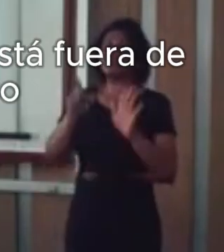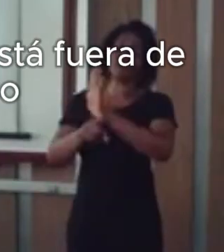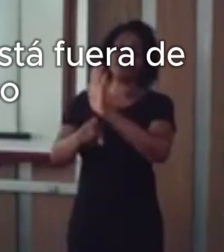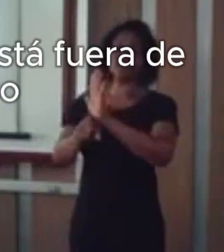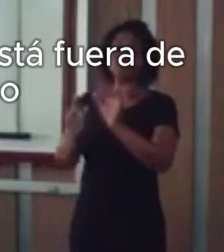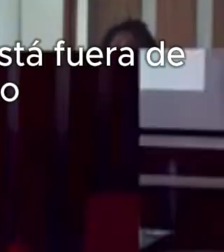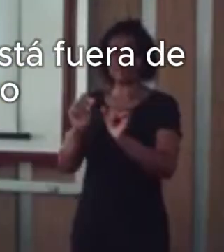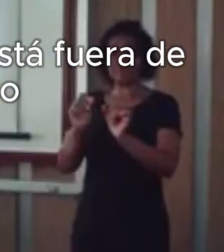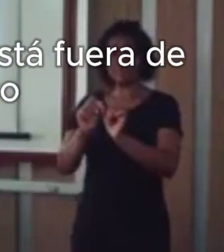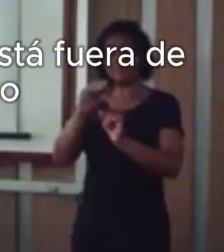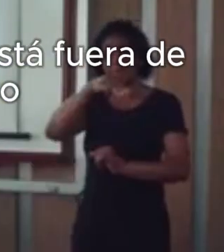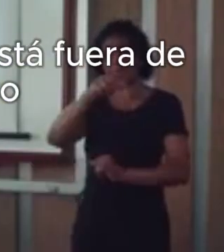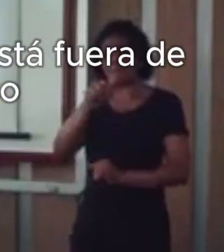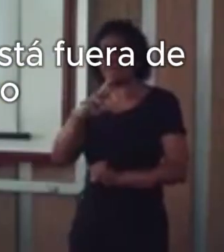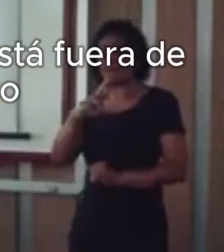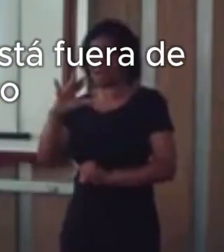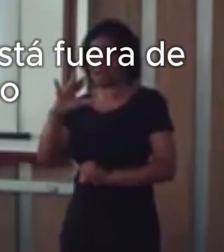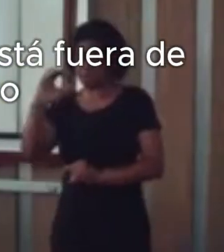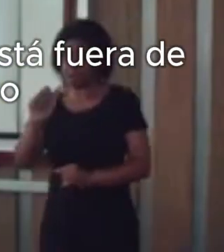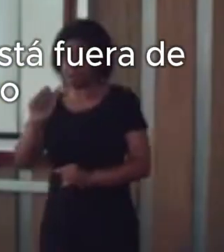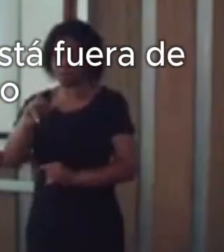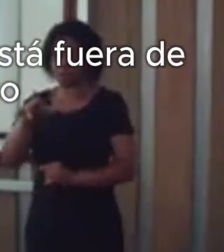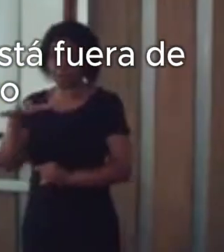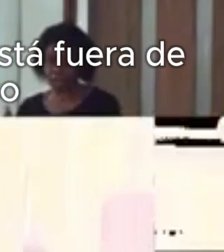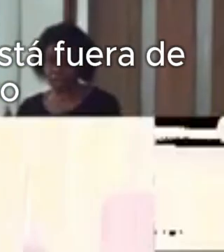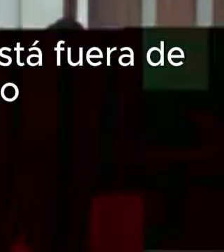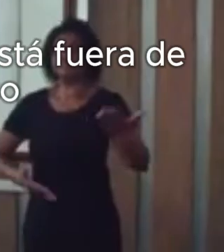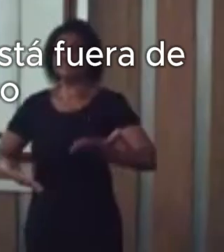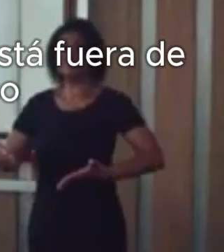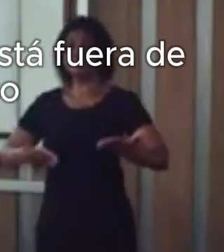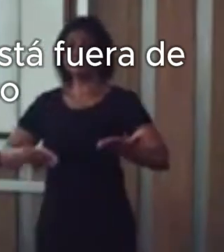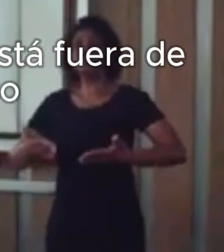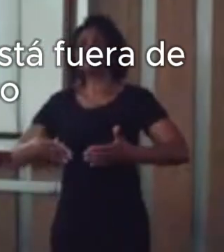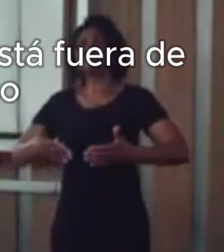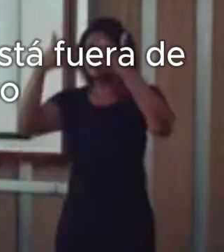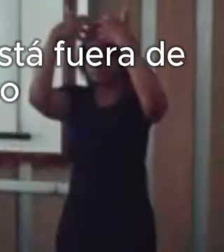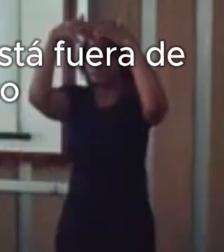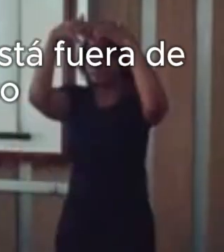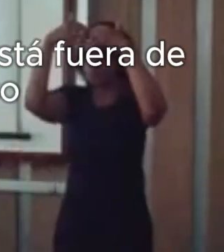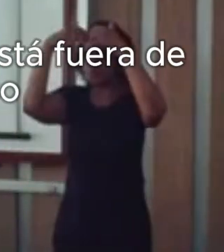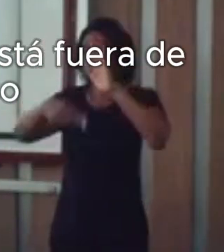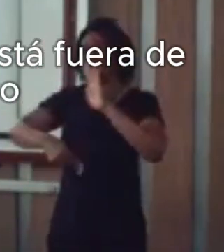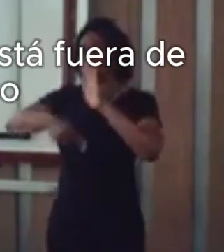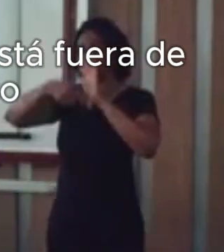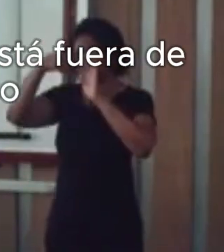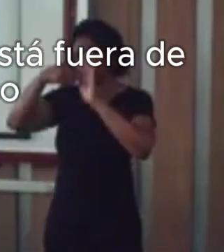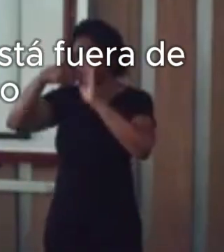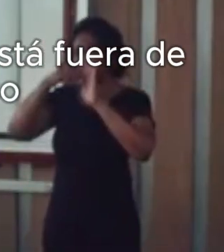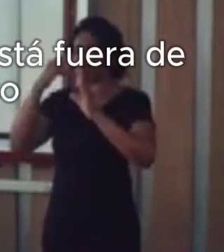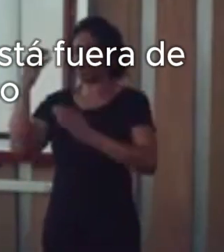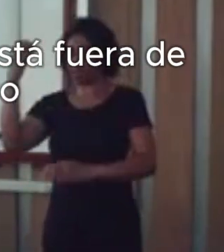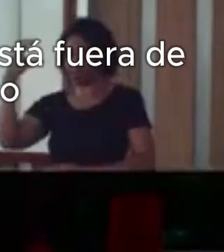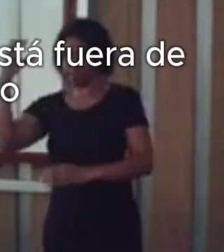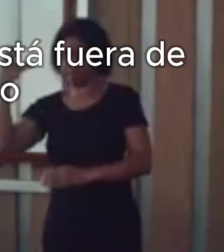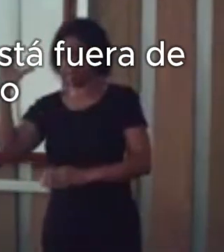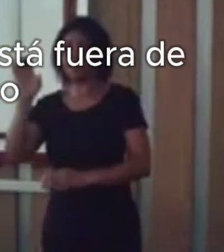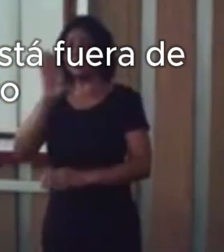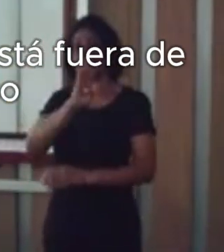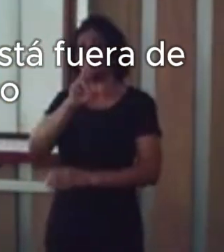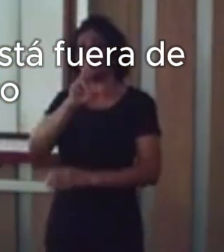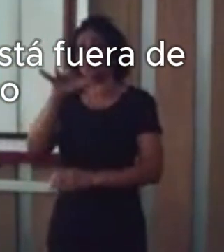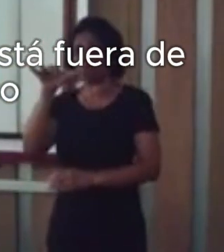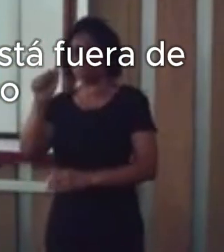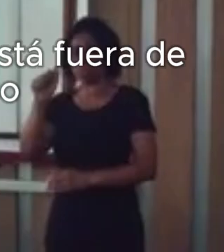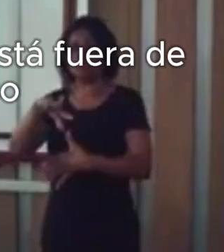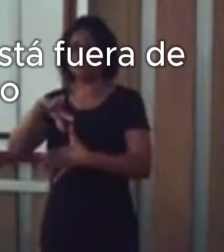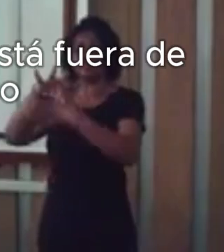fazer? Né? O Marco Aurélio Lima, que é o chefe do serviço de neurocirurgia do Azevedo Lima, em Niterói, e o Bruno Cortes, que é o chefe